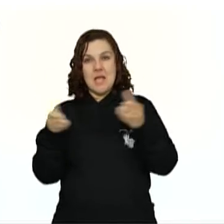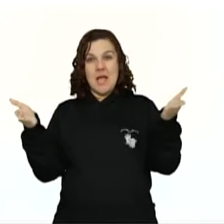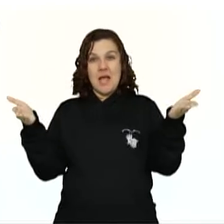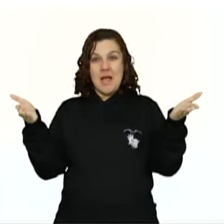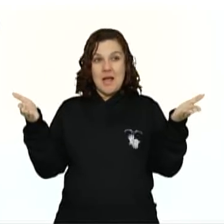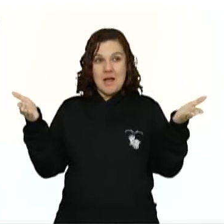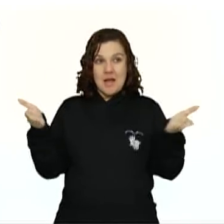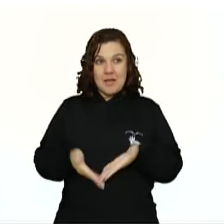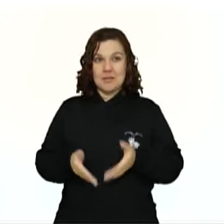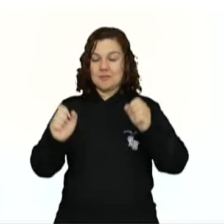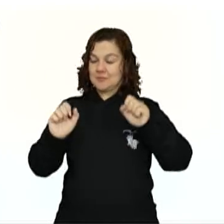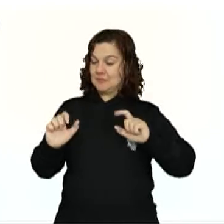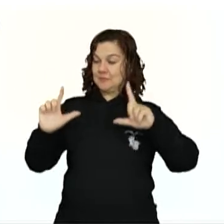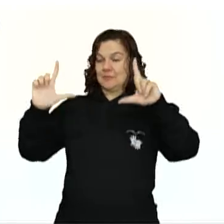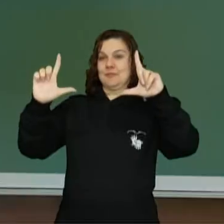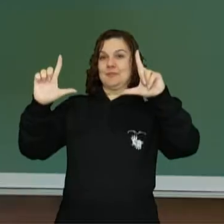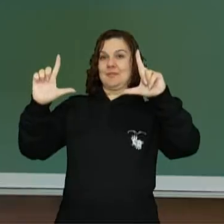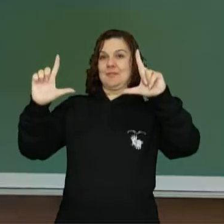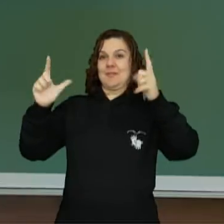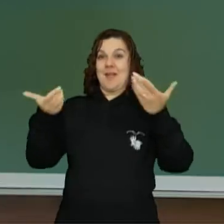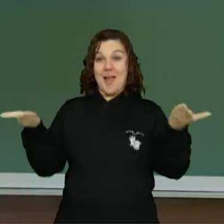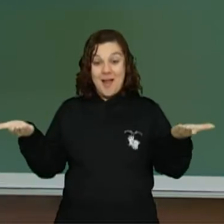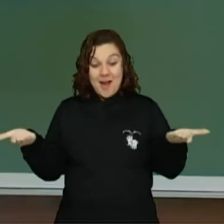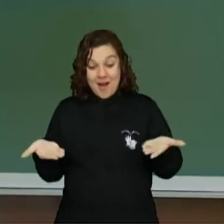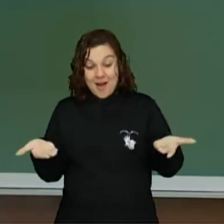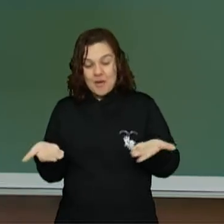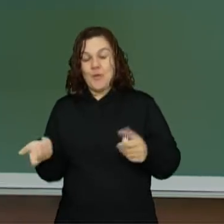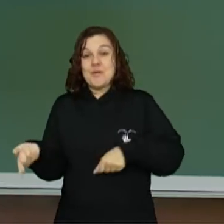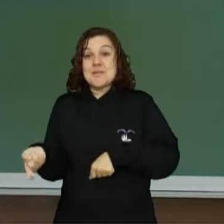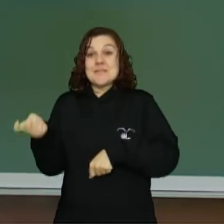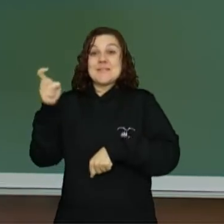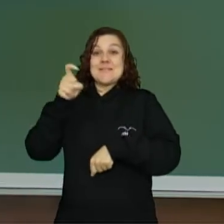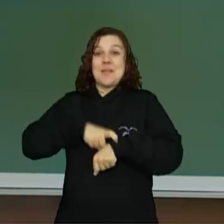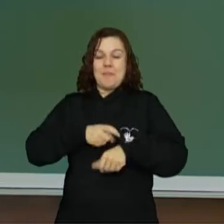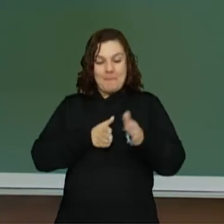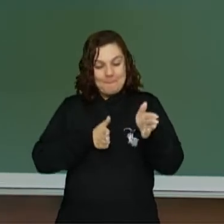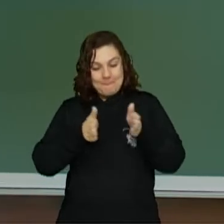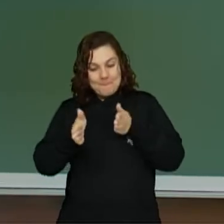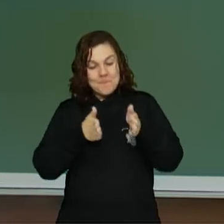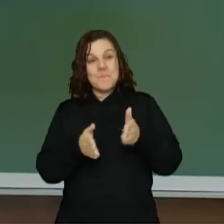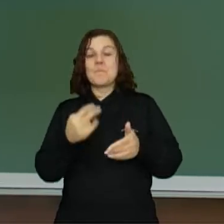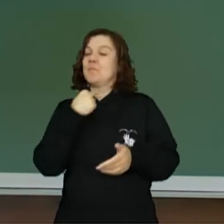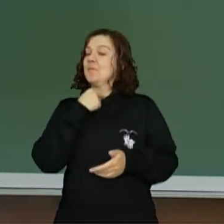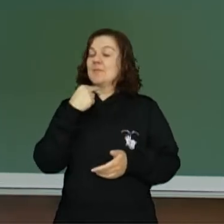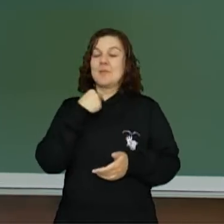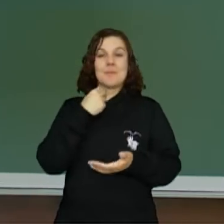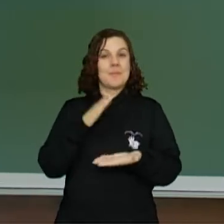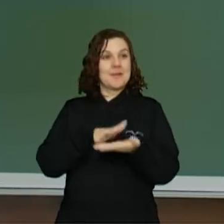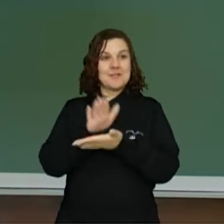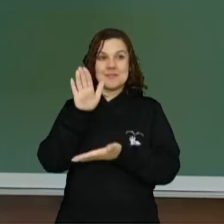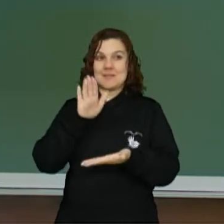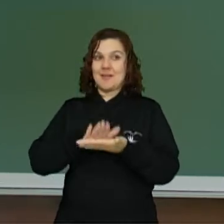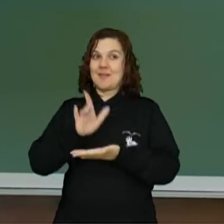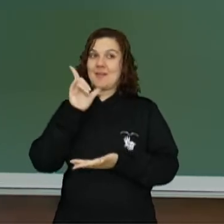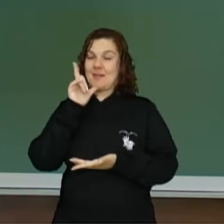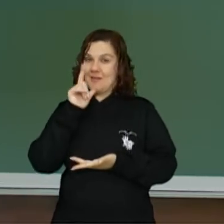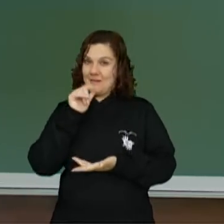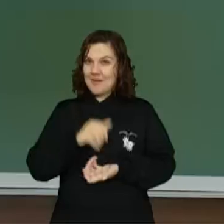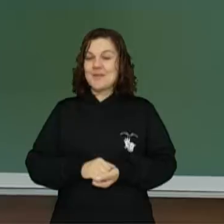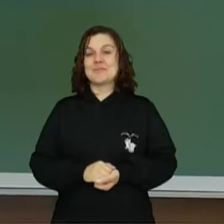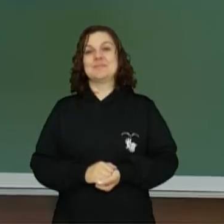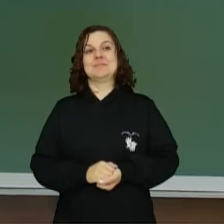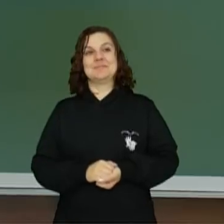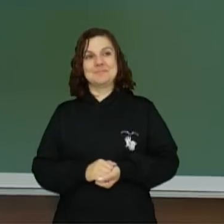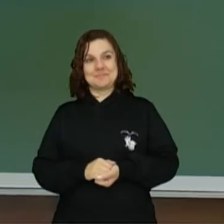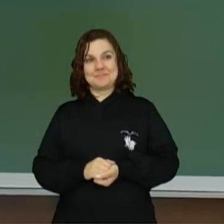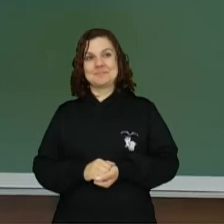pede no cartaz. Agora, nesse momento, não devemos desperdiçar